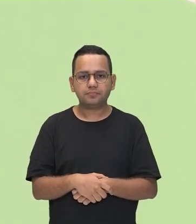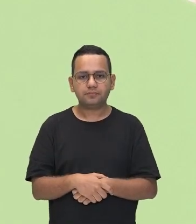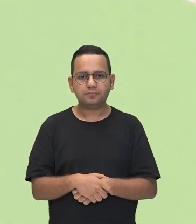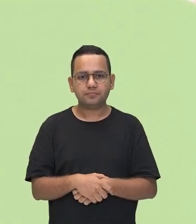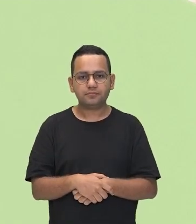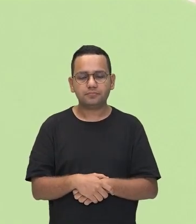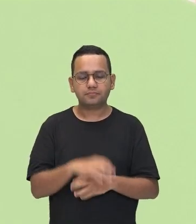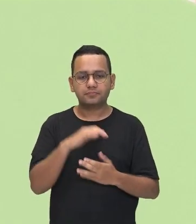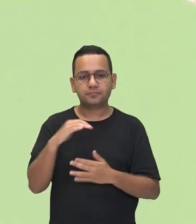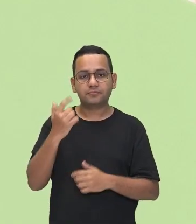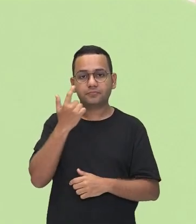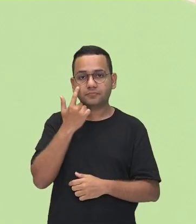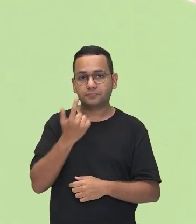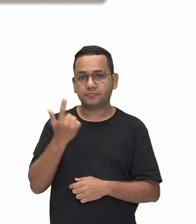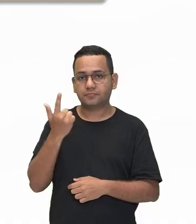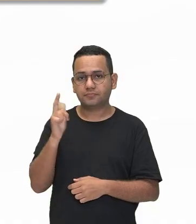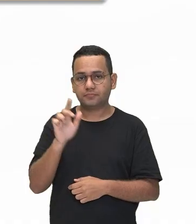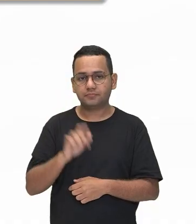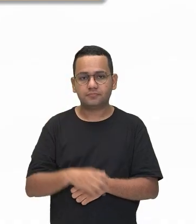processo de adaptação,